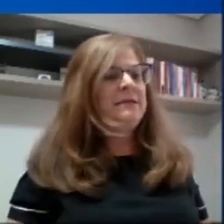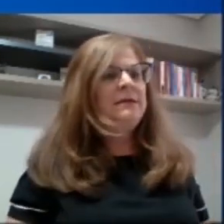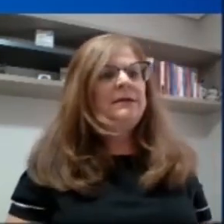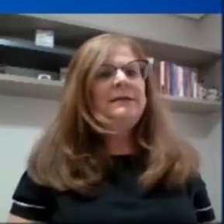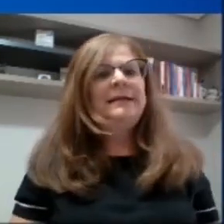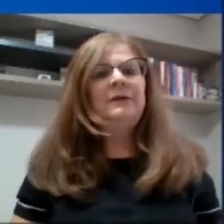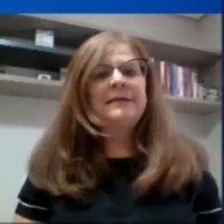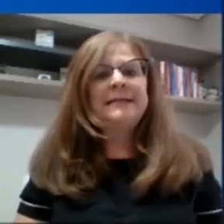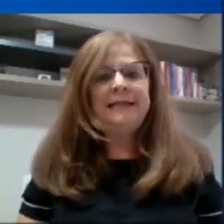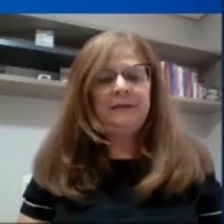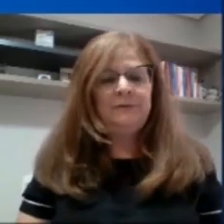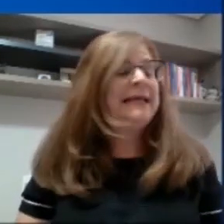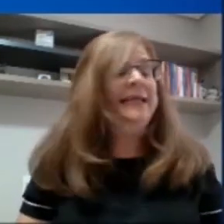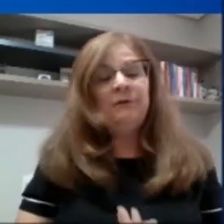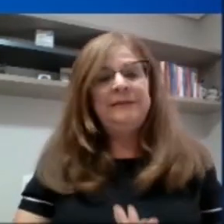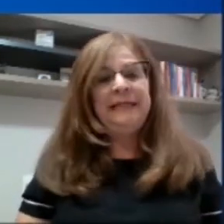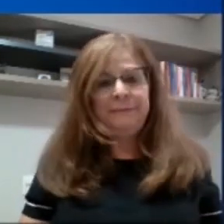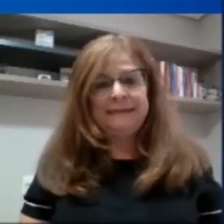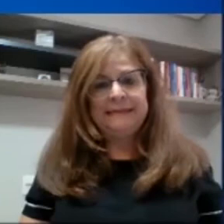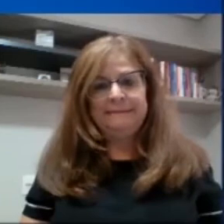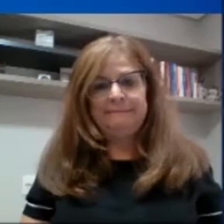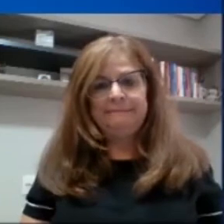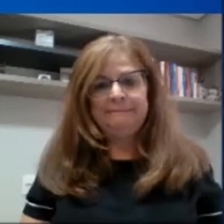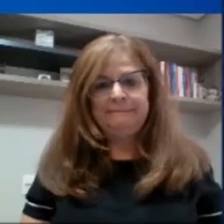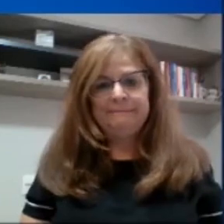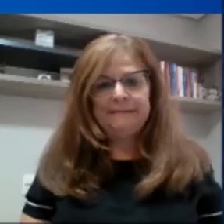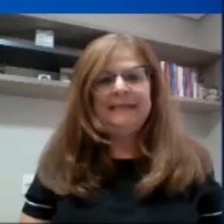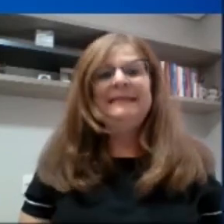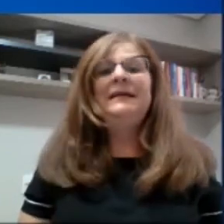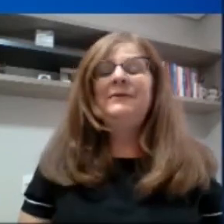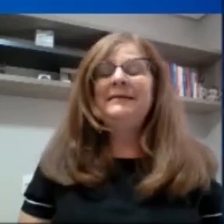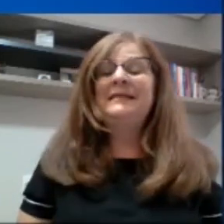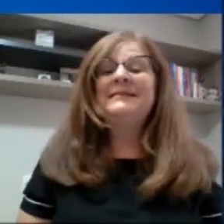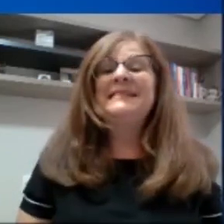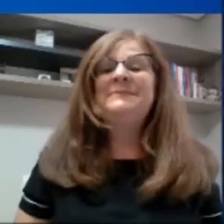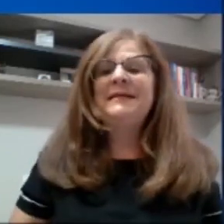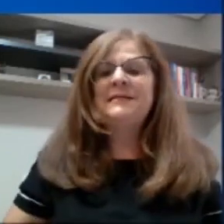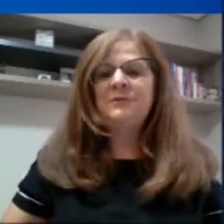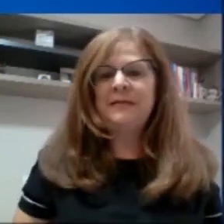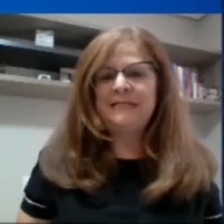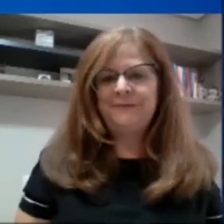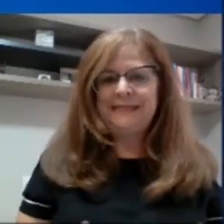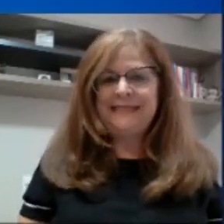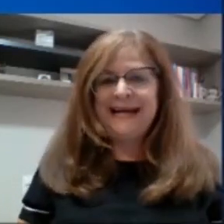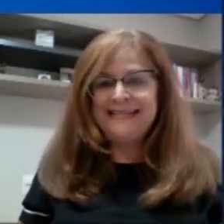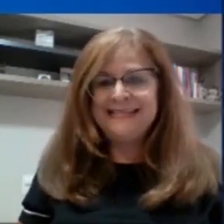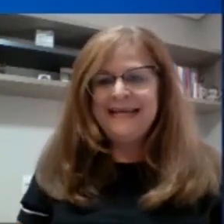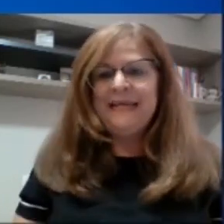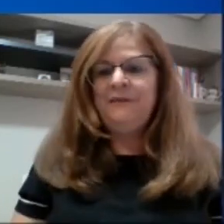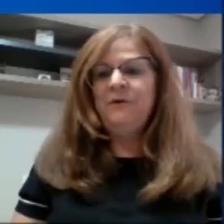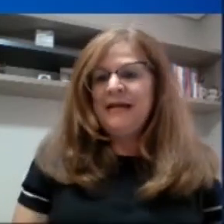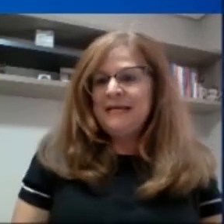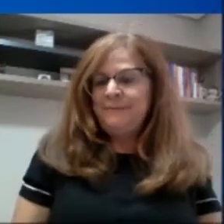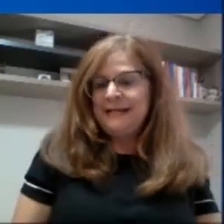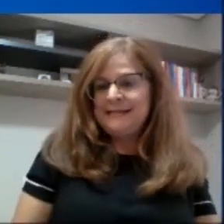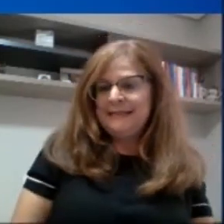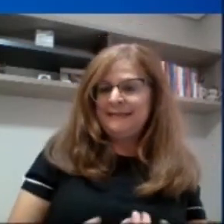acontece na língua Libras? Então, são as expressões faciais que